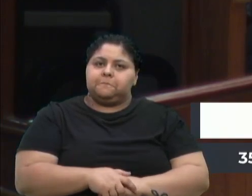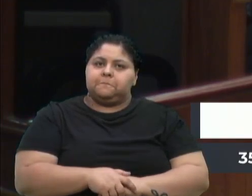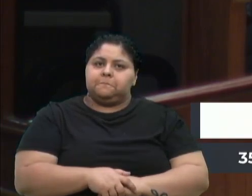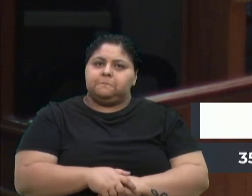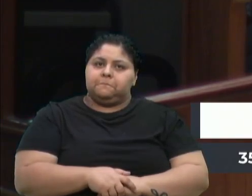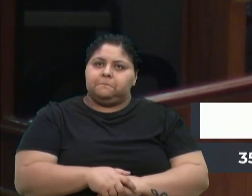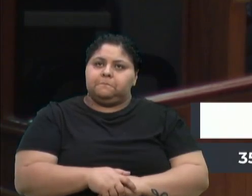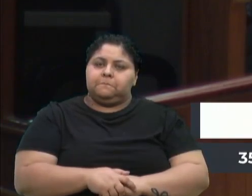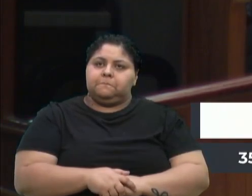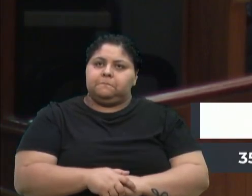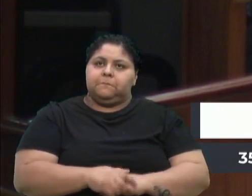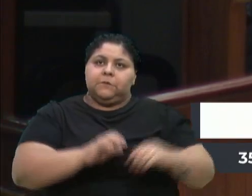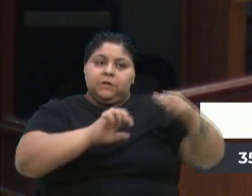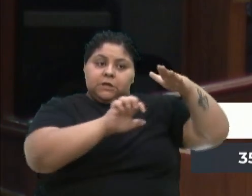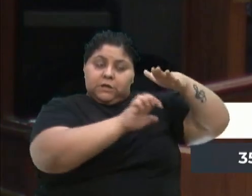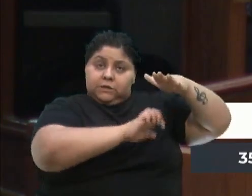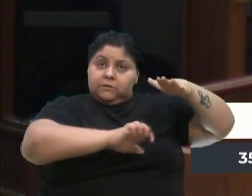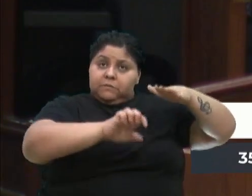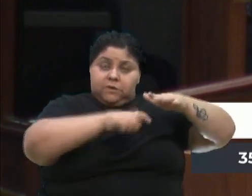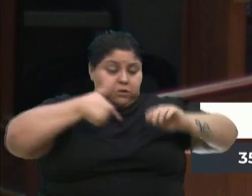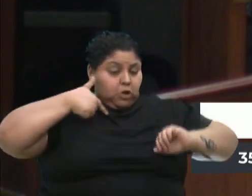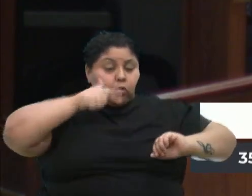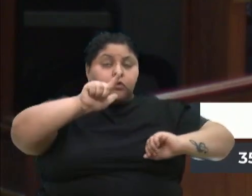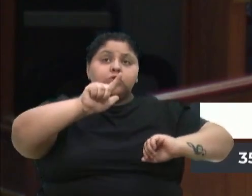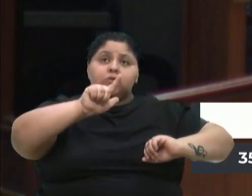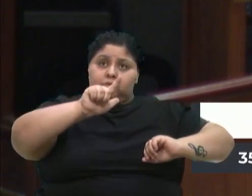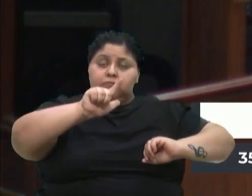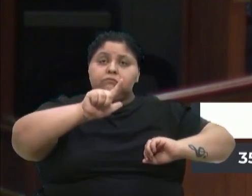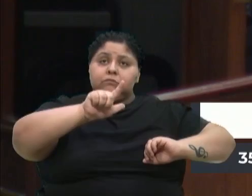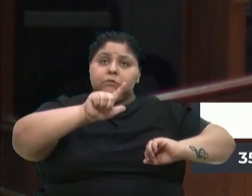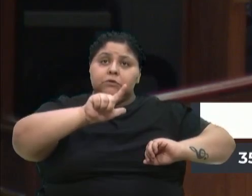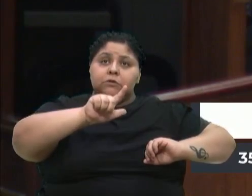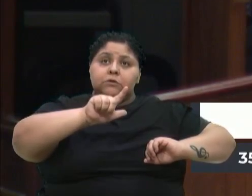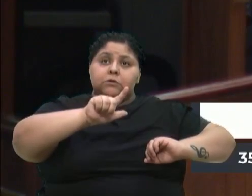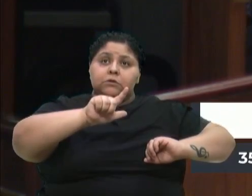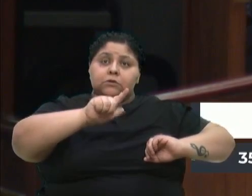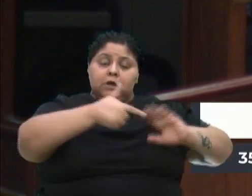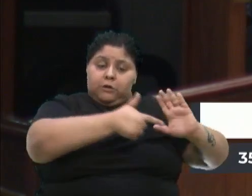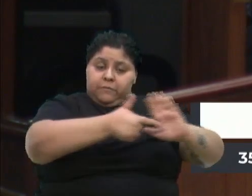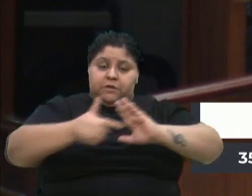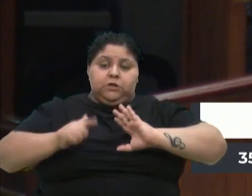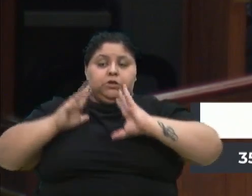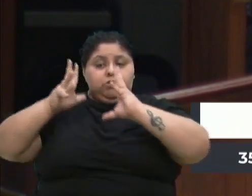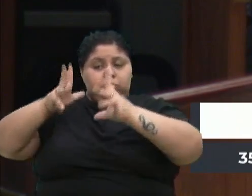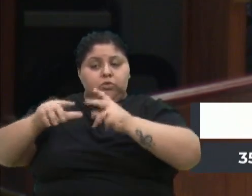que essa empresa que venceu, né, apresente todas as condições agora.